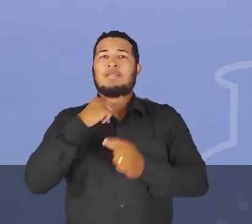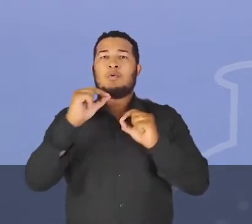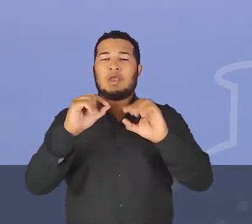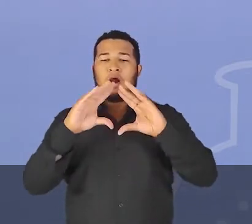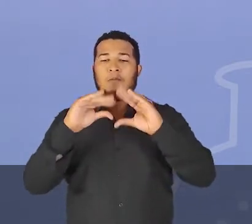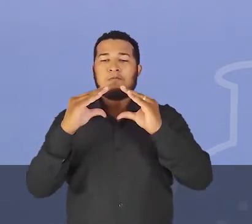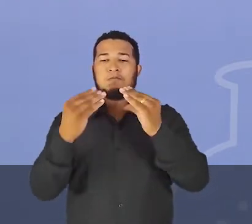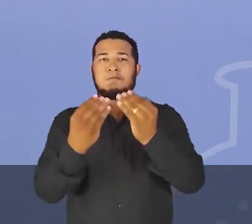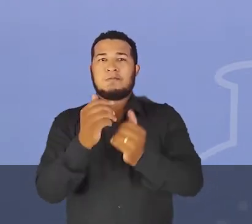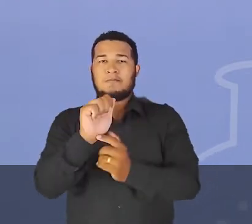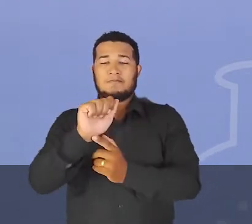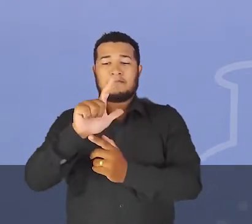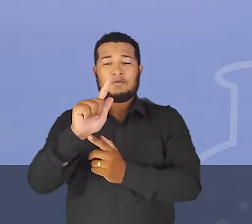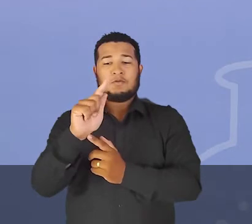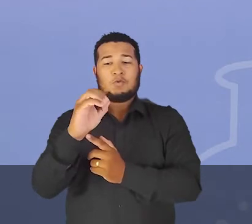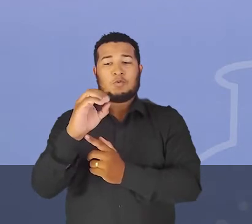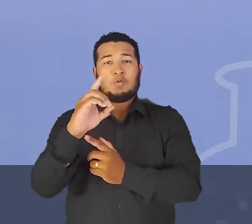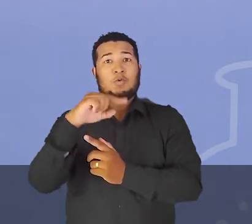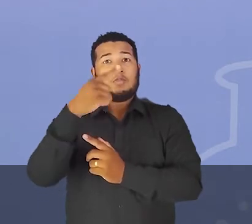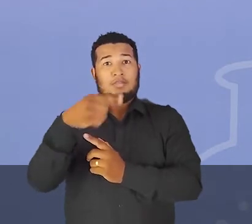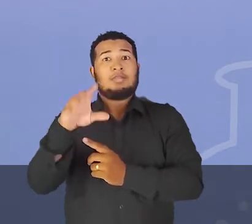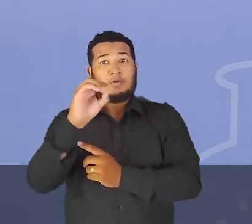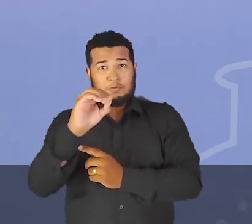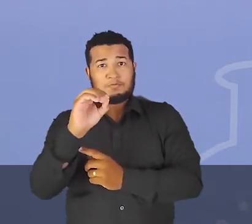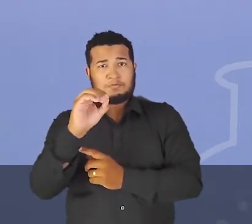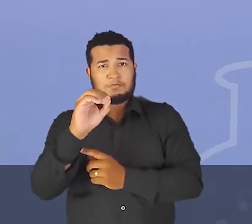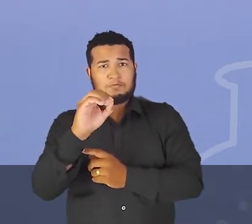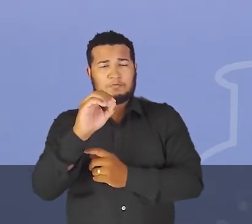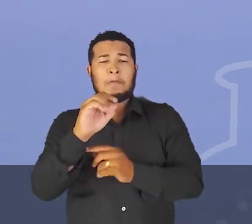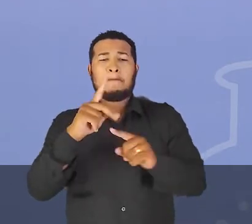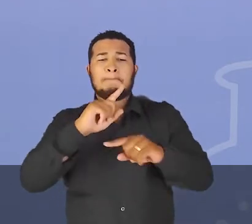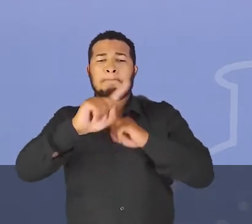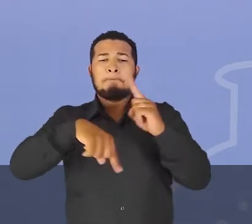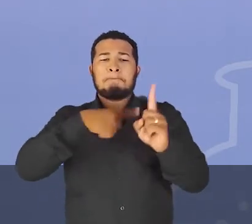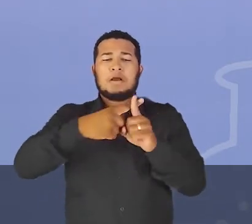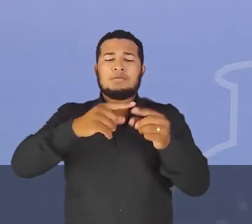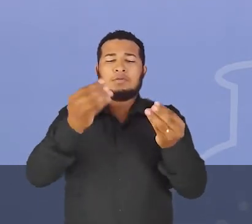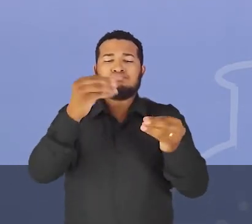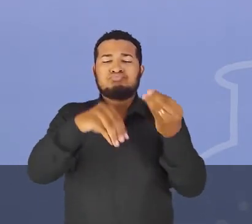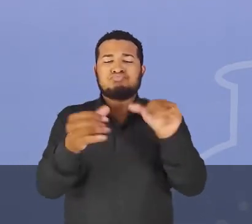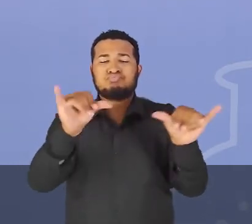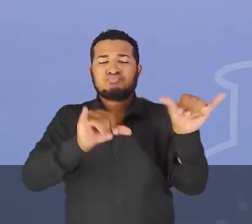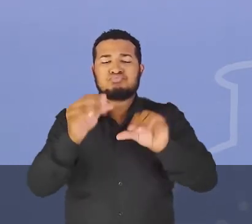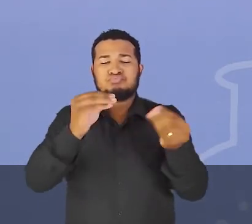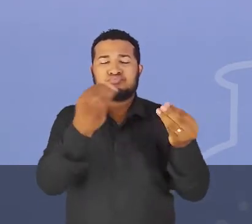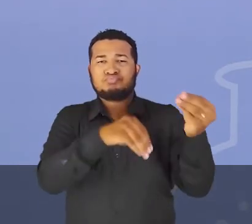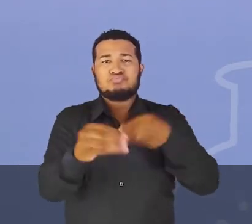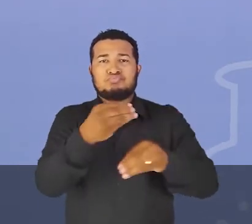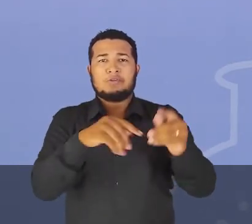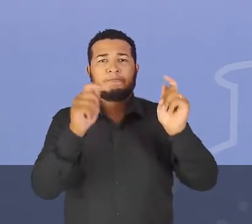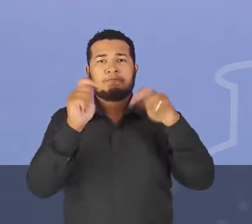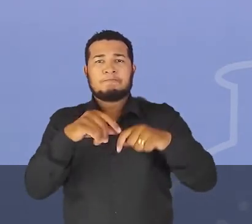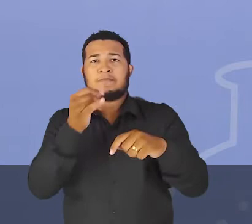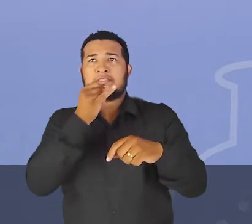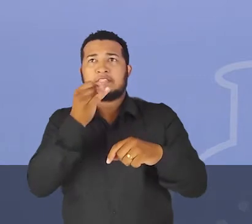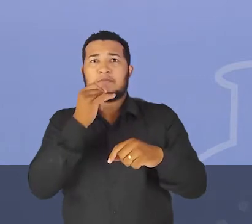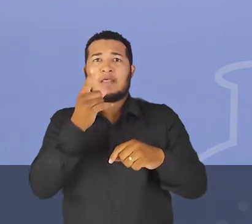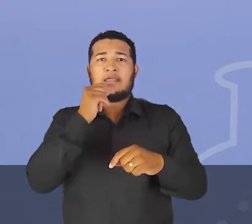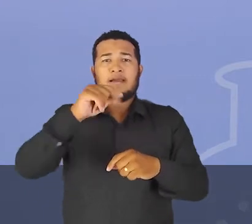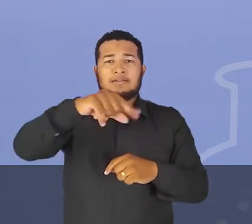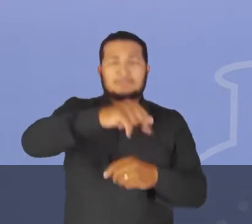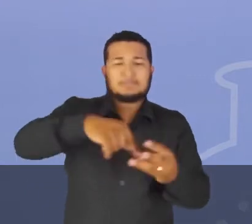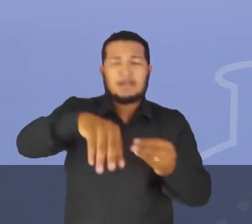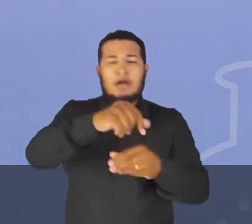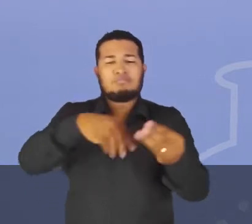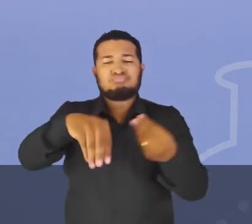algodão embebido numa solução eletrolítica. E que solução seria essa? Uma solução que pode ser, por exemplo, de sal